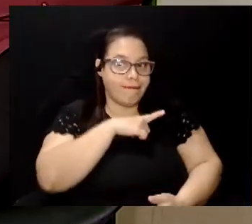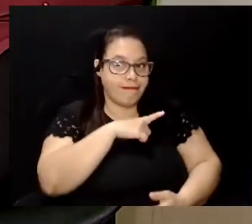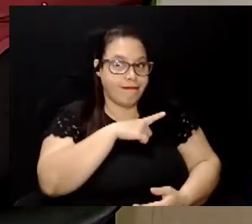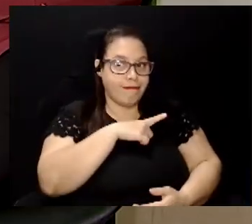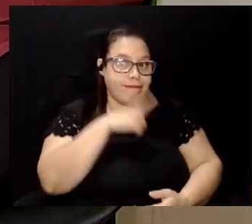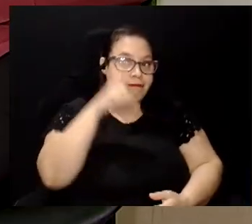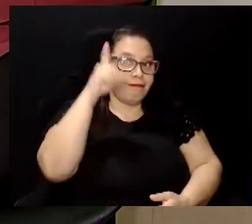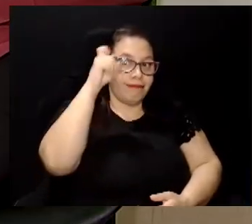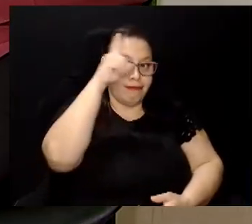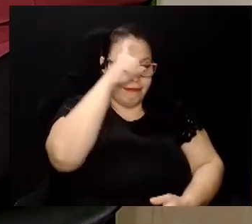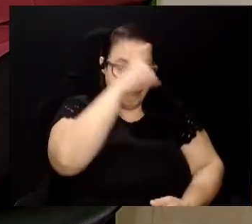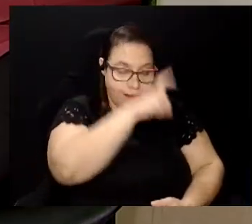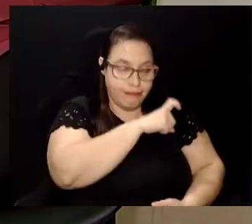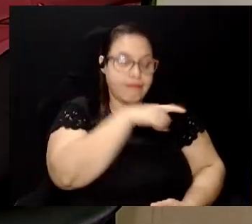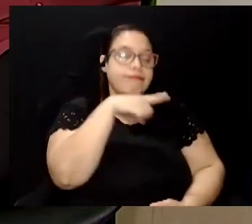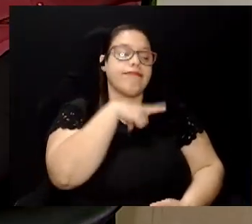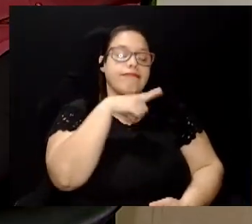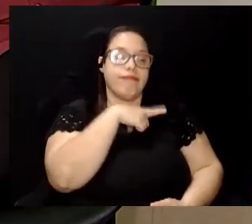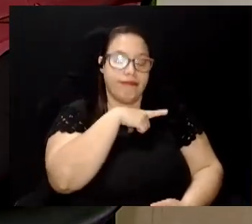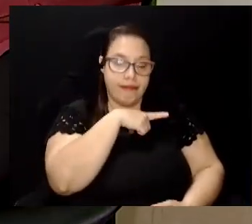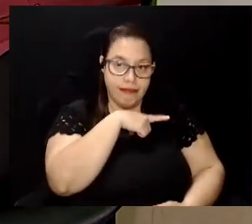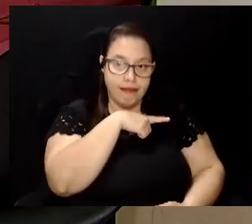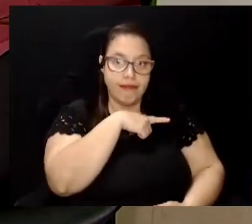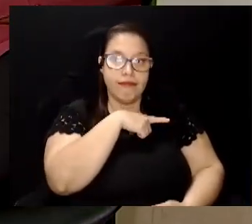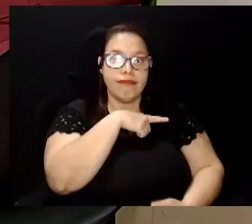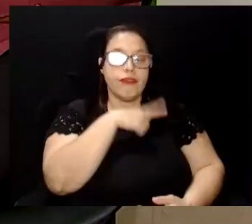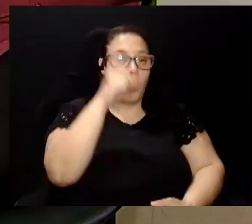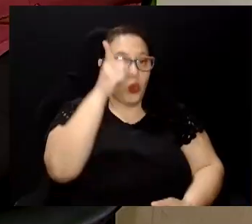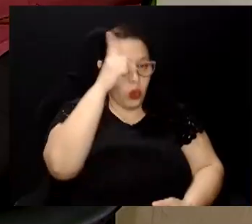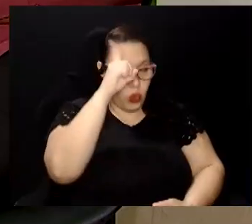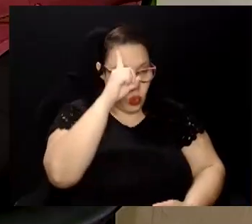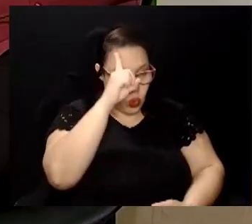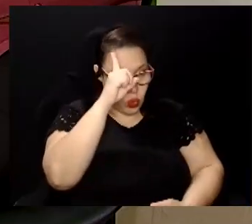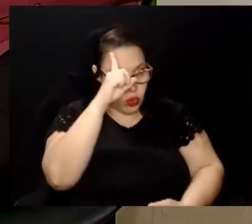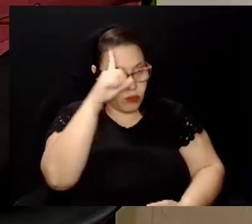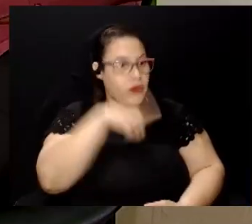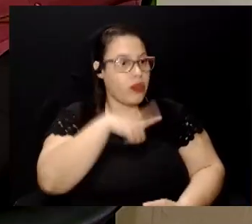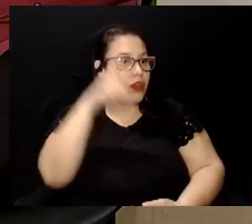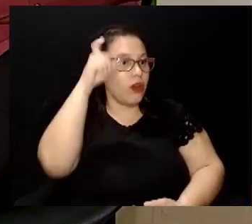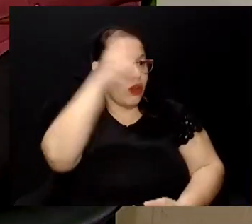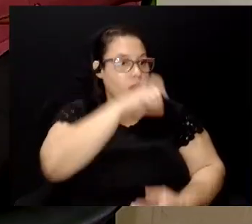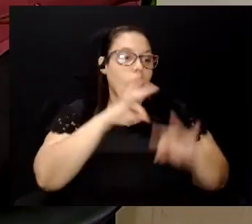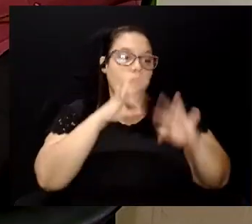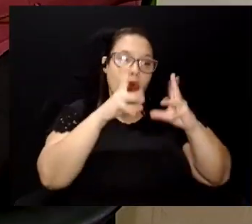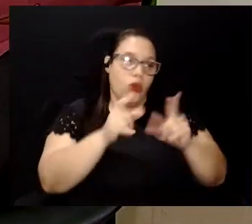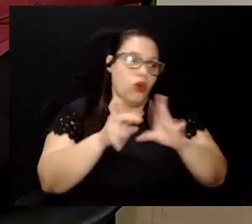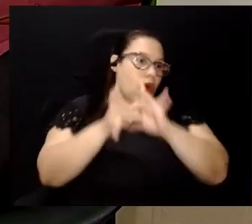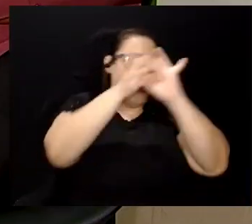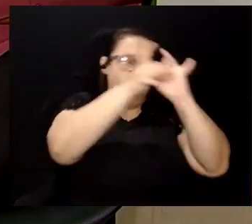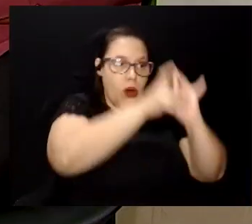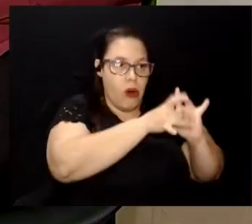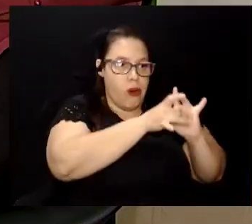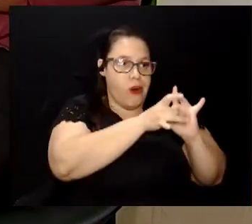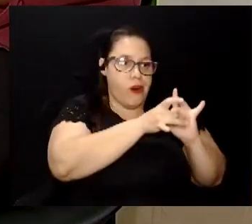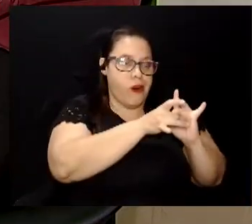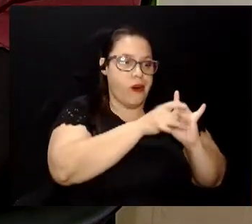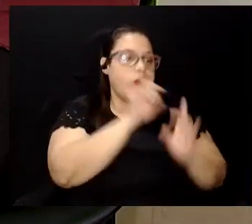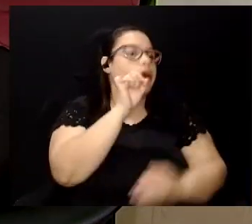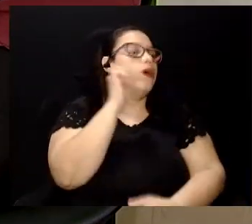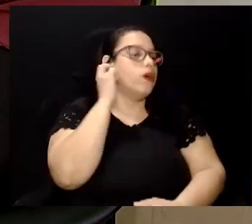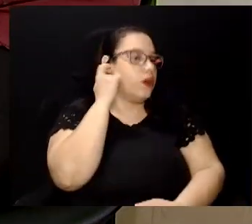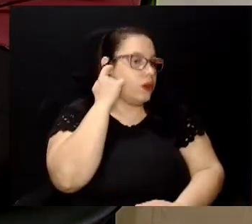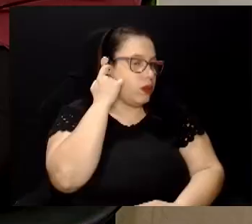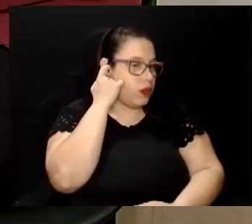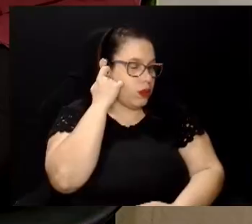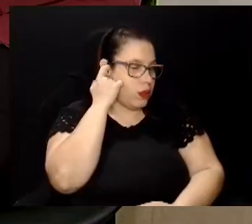né? Temos desafios diários e temos os desafios gerais, que seria a